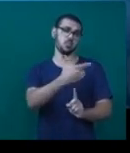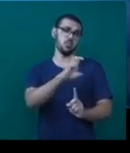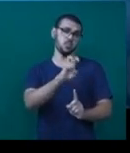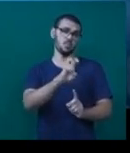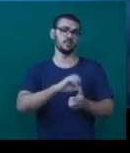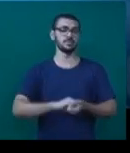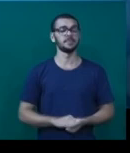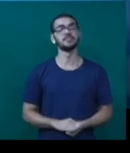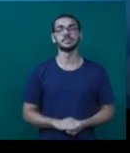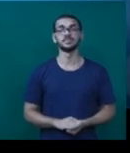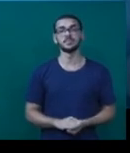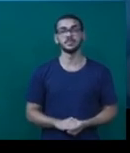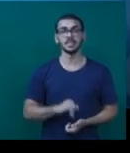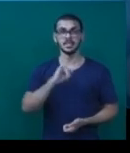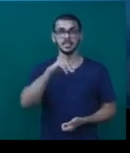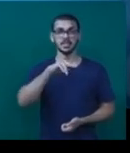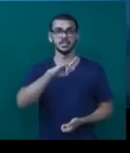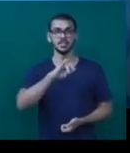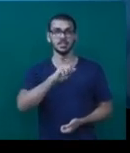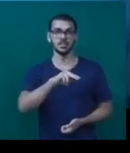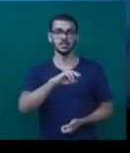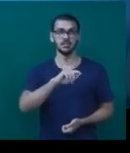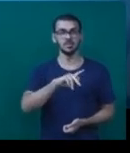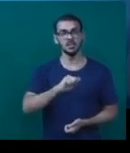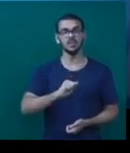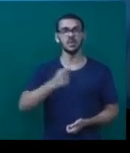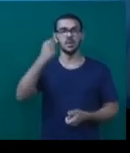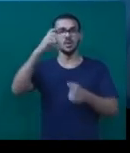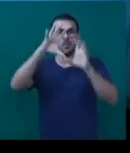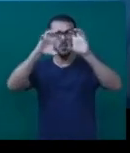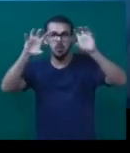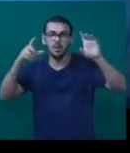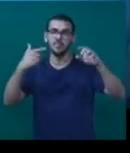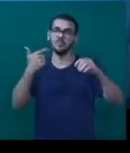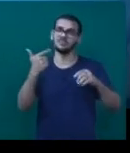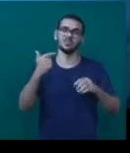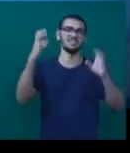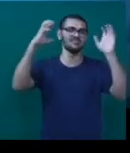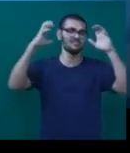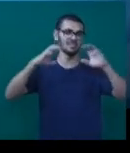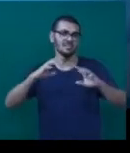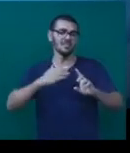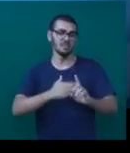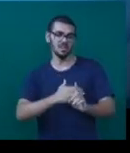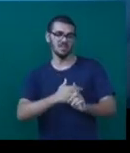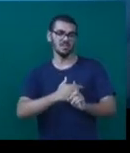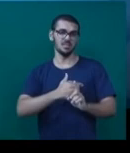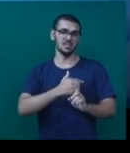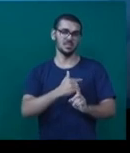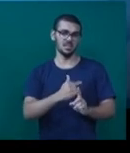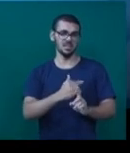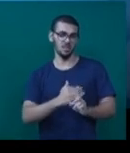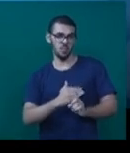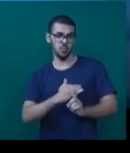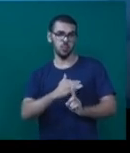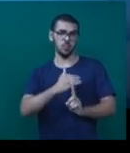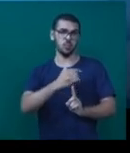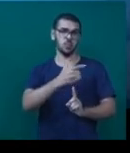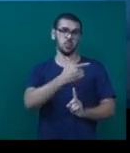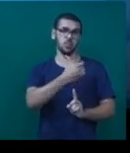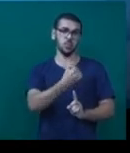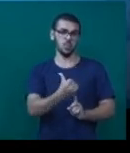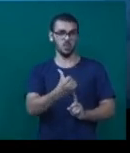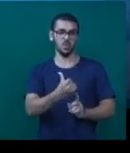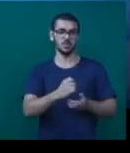25. Em Indianópolis, tempo nublado, mas nada de chuva. Mínima de 17 e máxima de 26